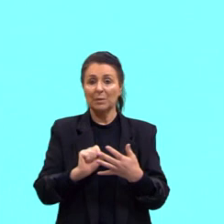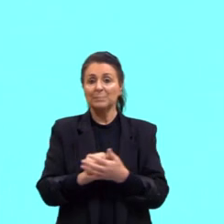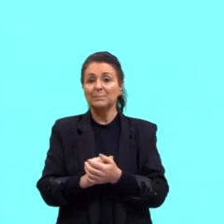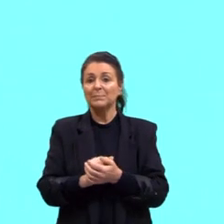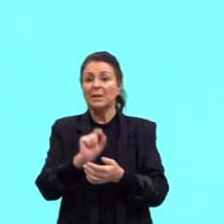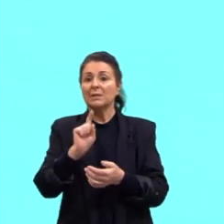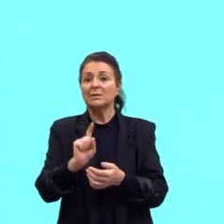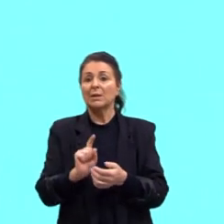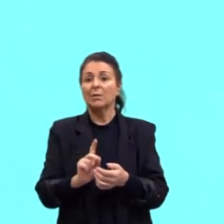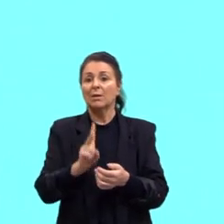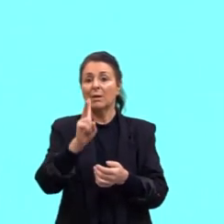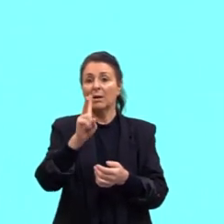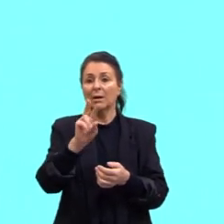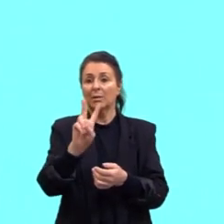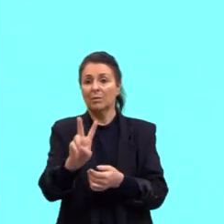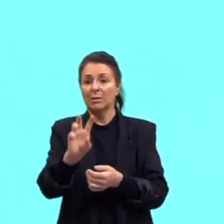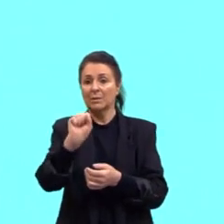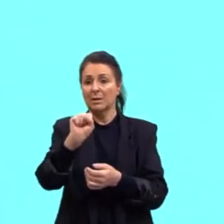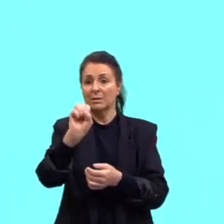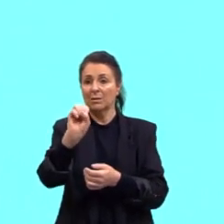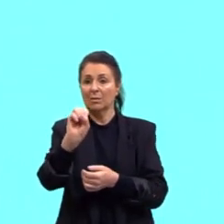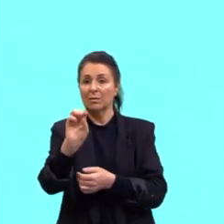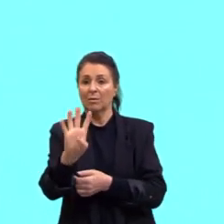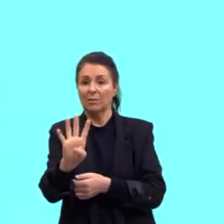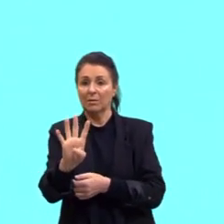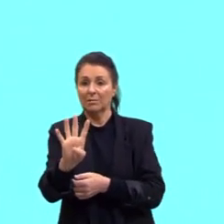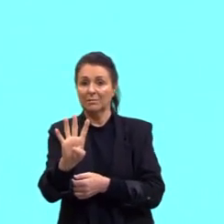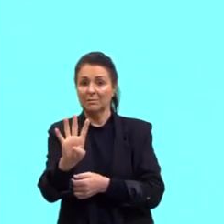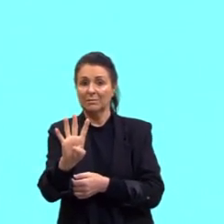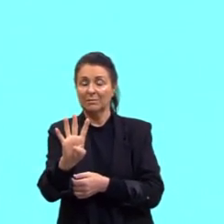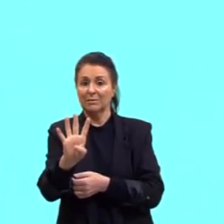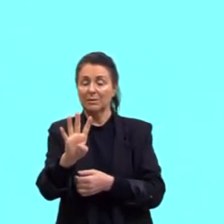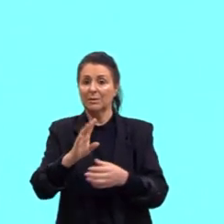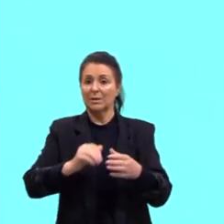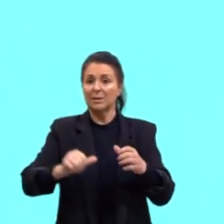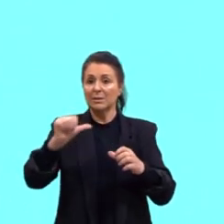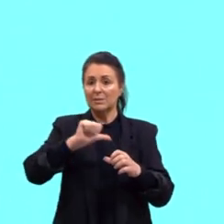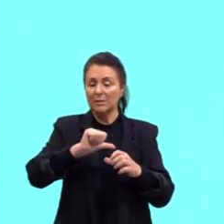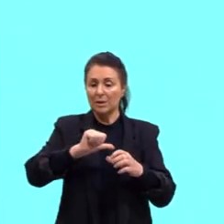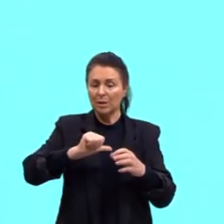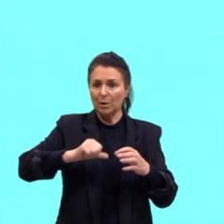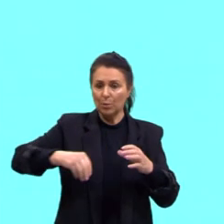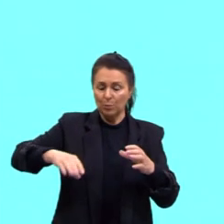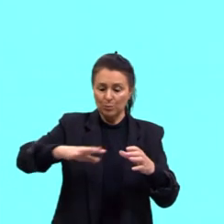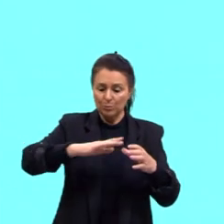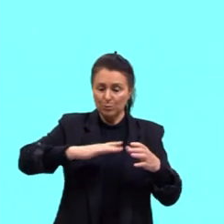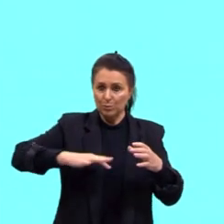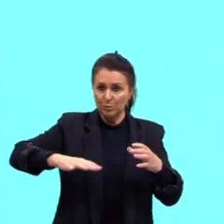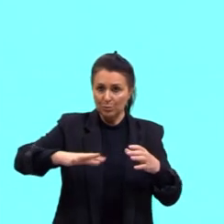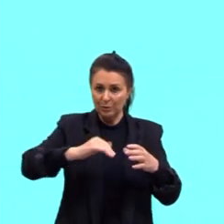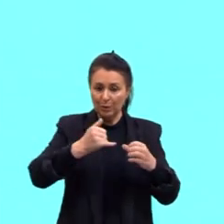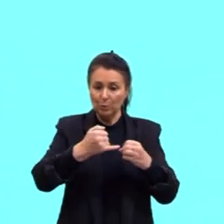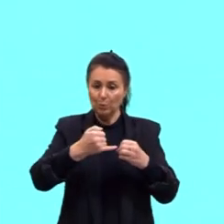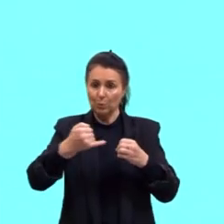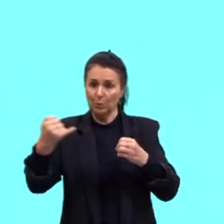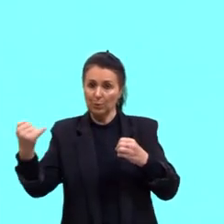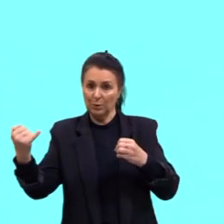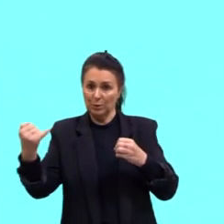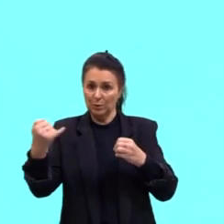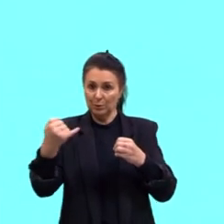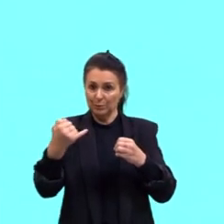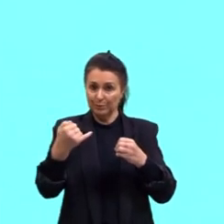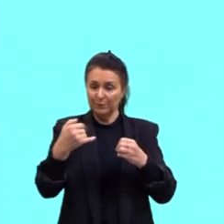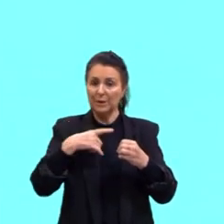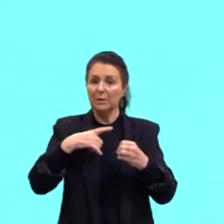né solução de sulfato de potássio se eu dissolver os fatos de potássio eu vou formar o íon potássio e